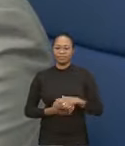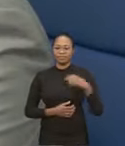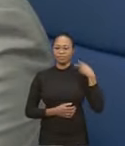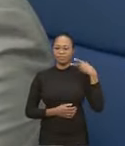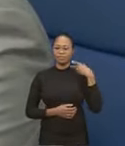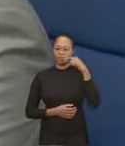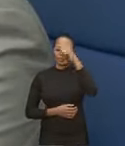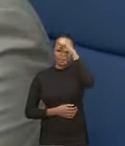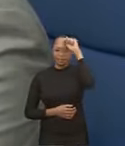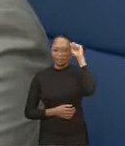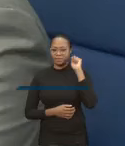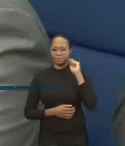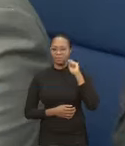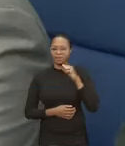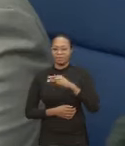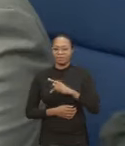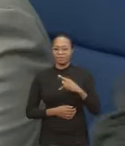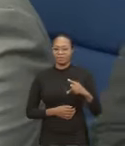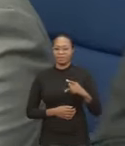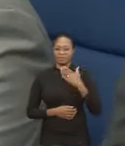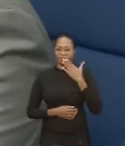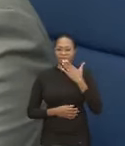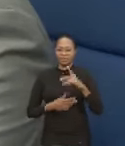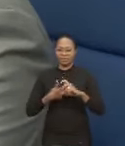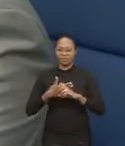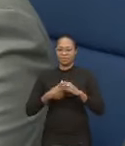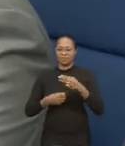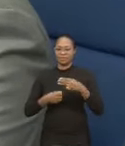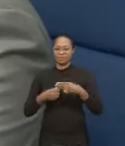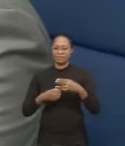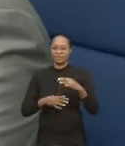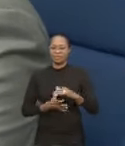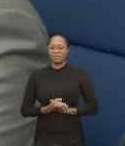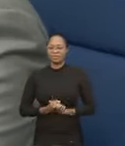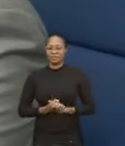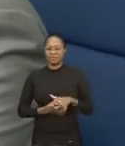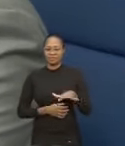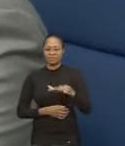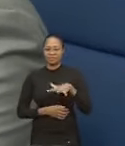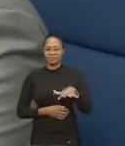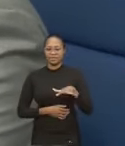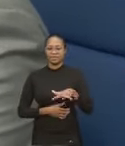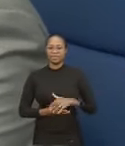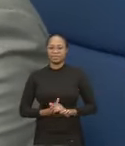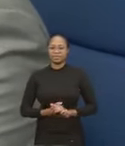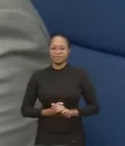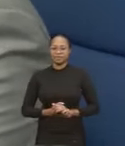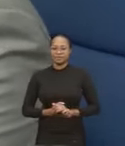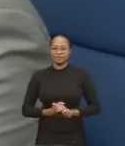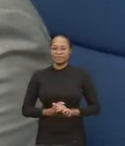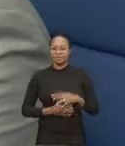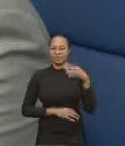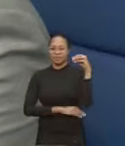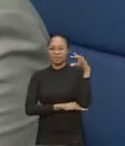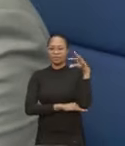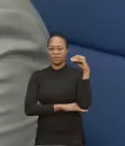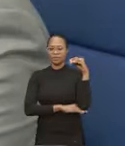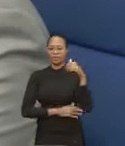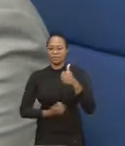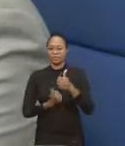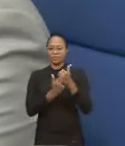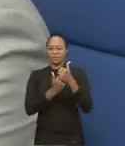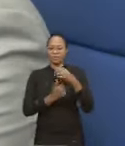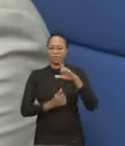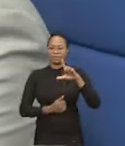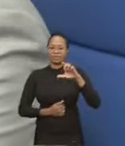vereadora professora Angélica Pepe. Indica ao chefe do Poder Executivo Municipal, através do setor competente, a colocação de poste de iluminação pública